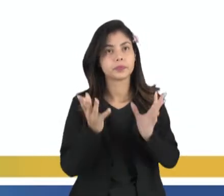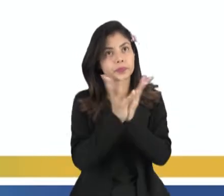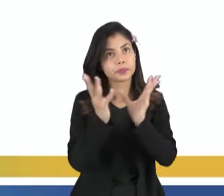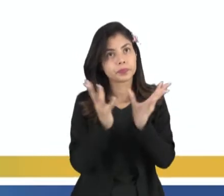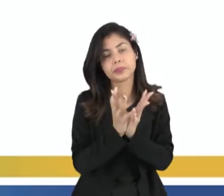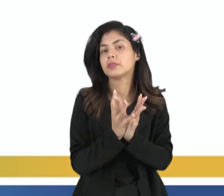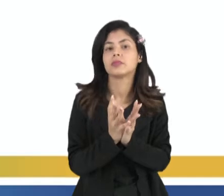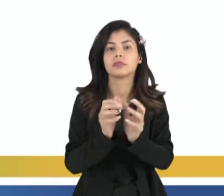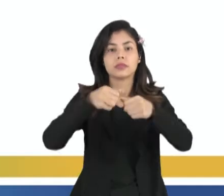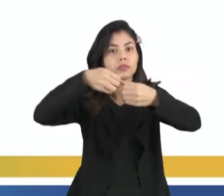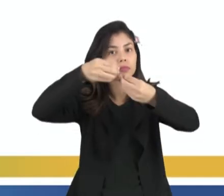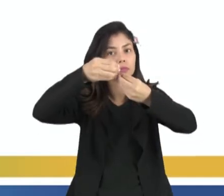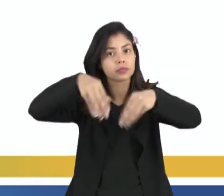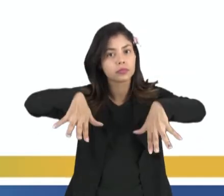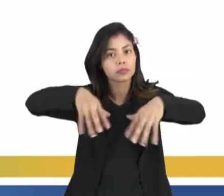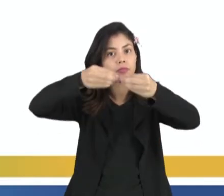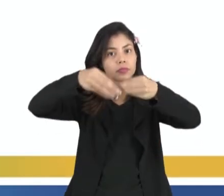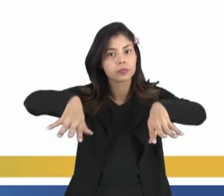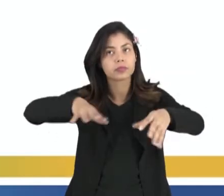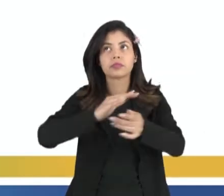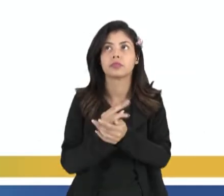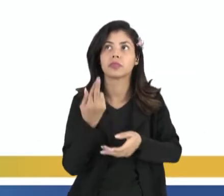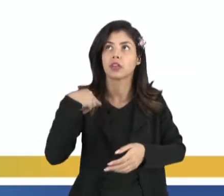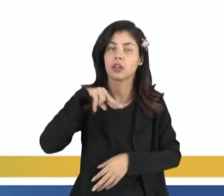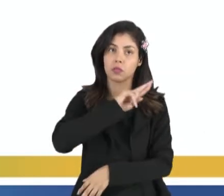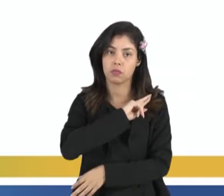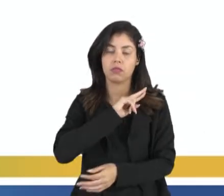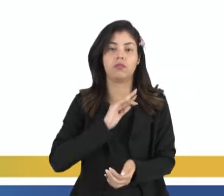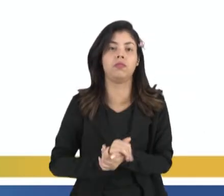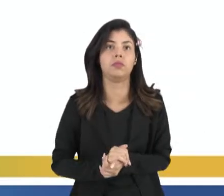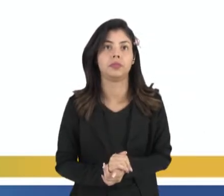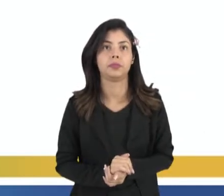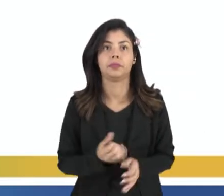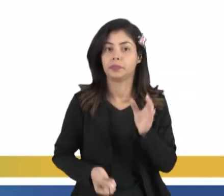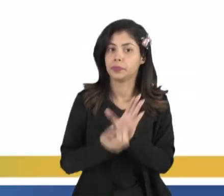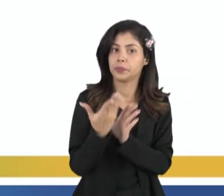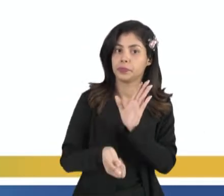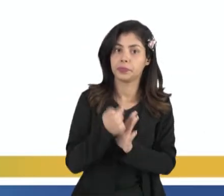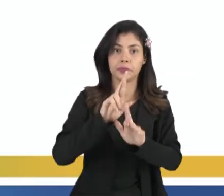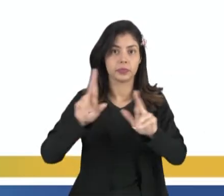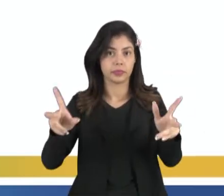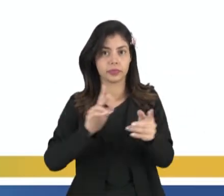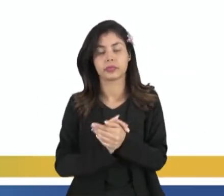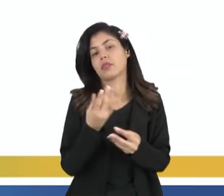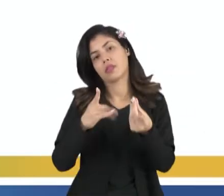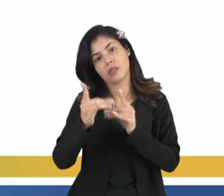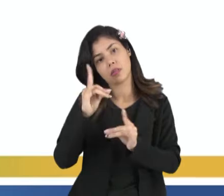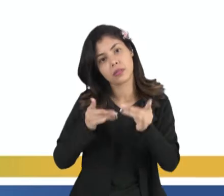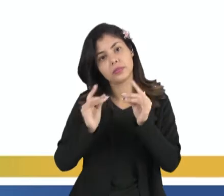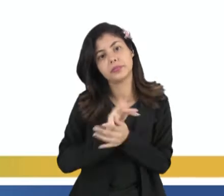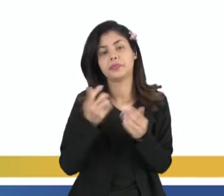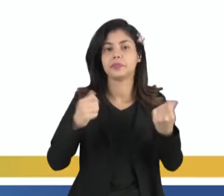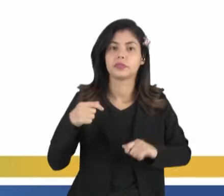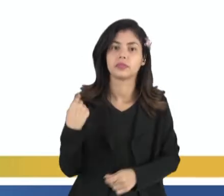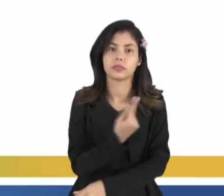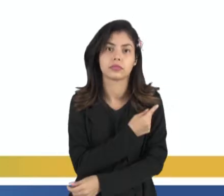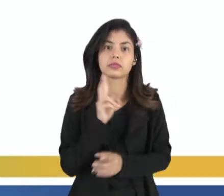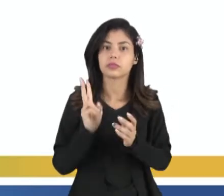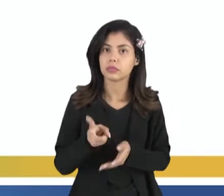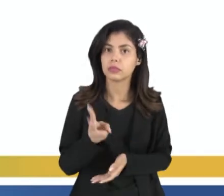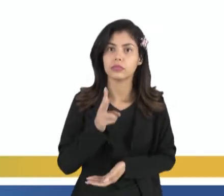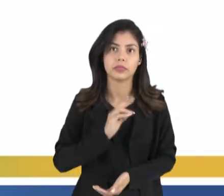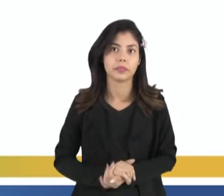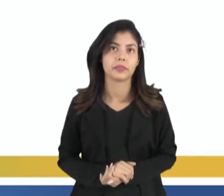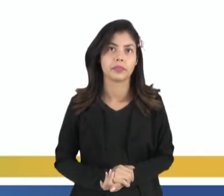conjunto de glândulas que vai ser então responsável, no fim das contas, pela produção dos diferentes hormônios que o nosso corpo precisa a todo